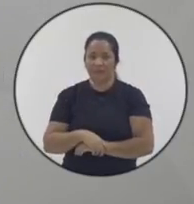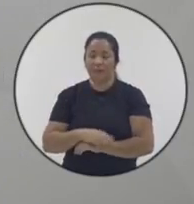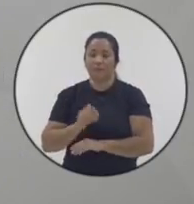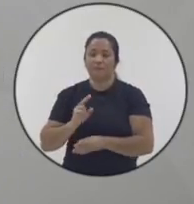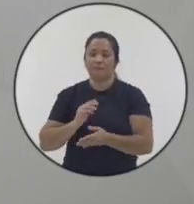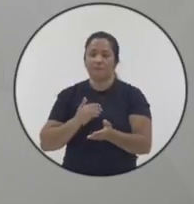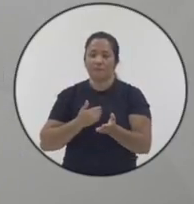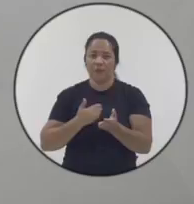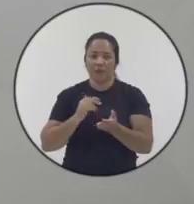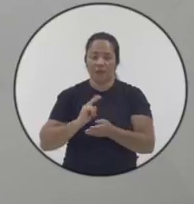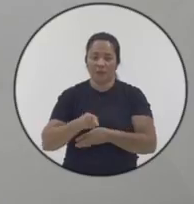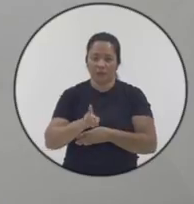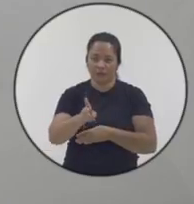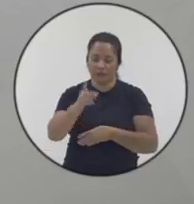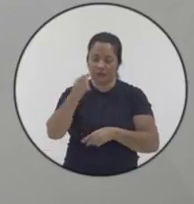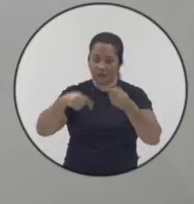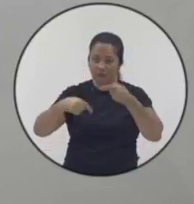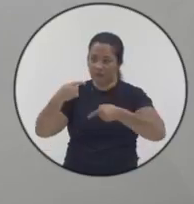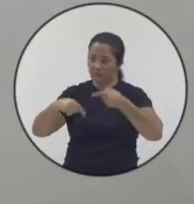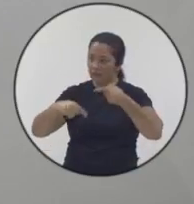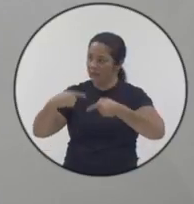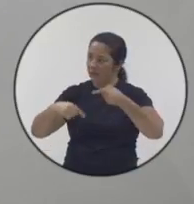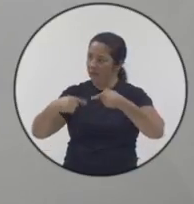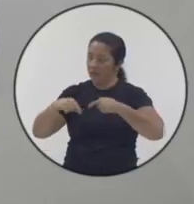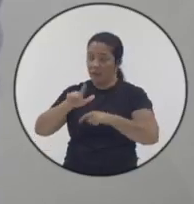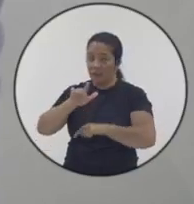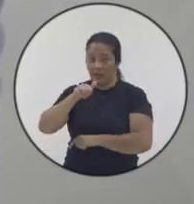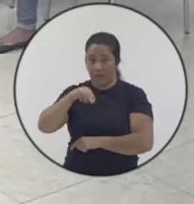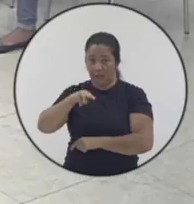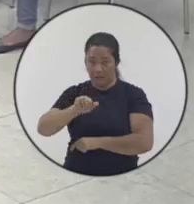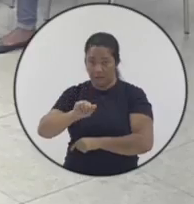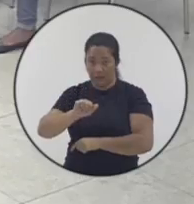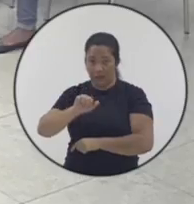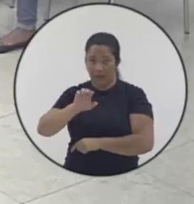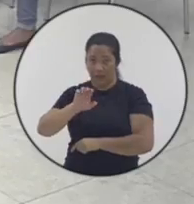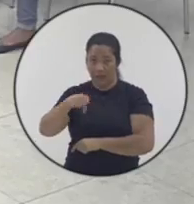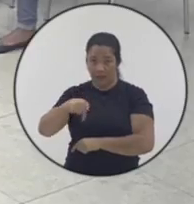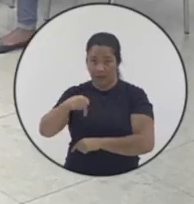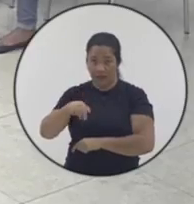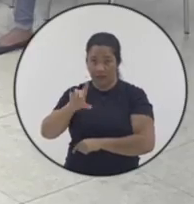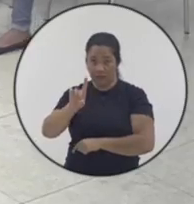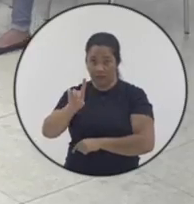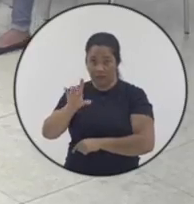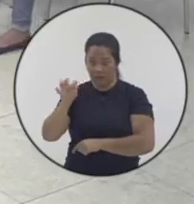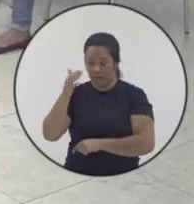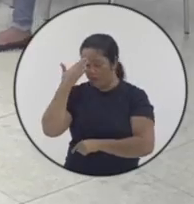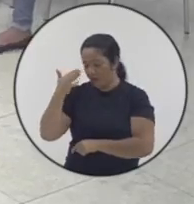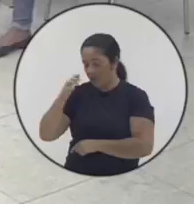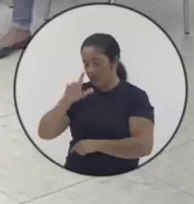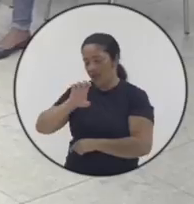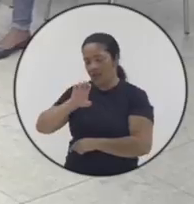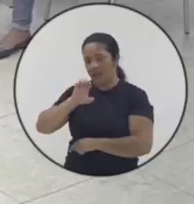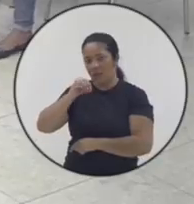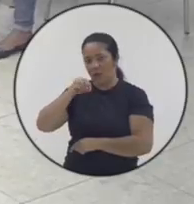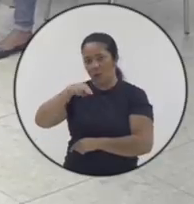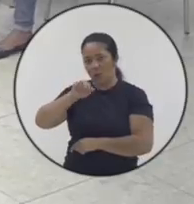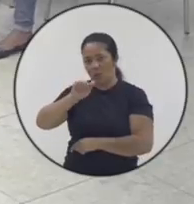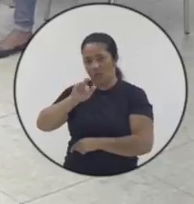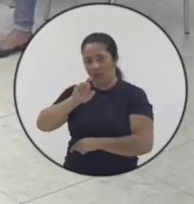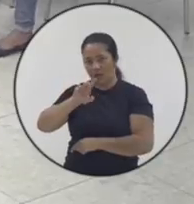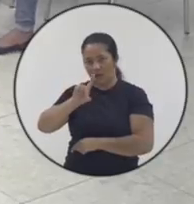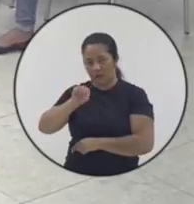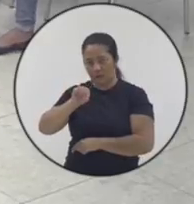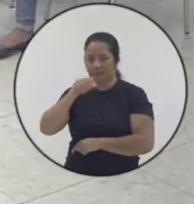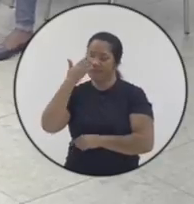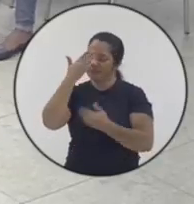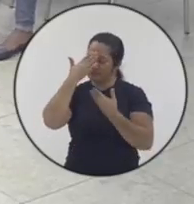debate, Leonardo Luiz da Cruz Lima, do IBRATE, Distrito Federal. Obrigado, Leonardo. Boa tarde a